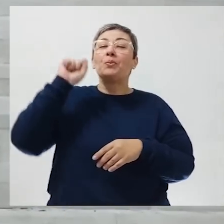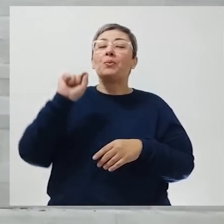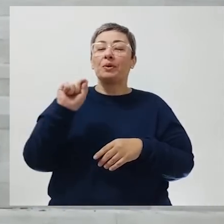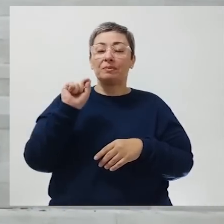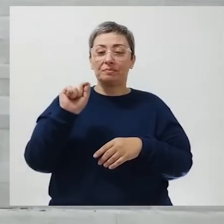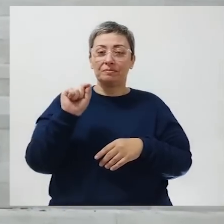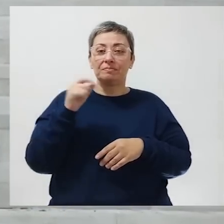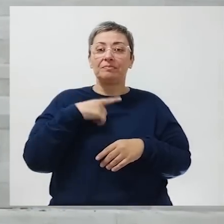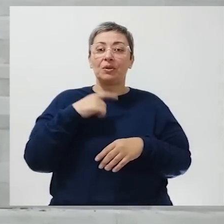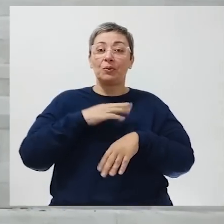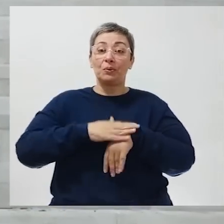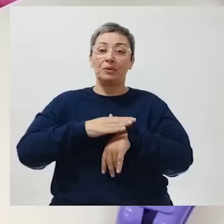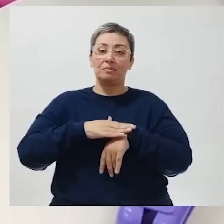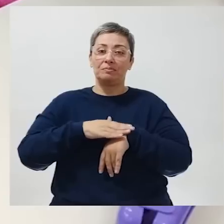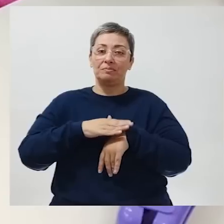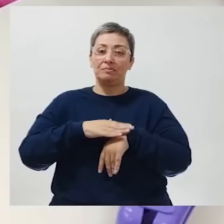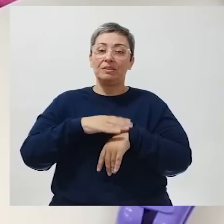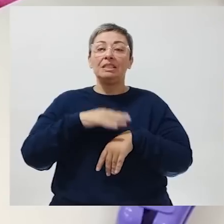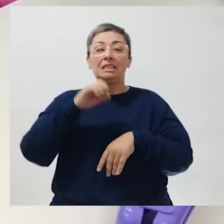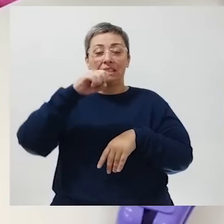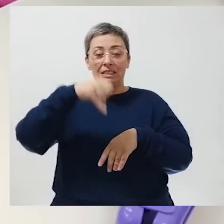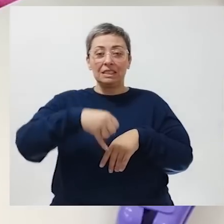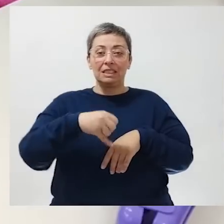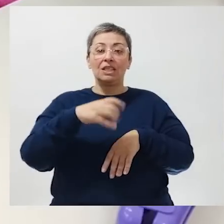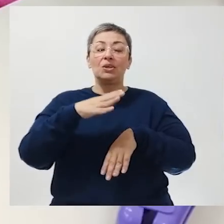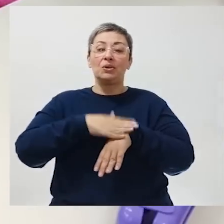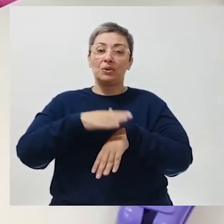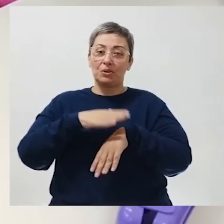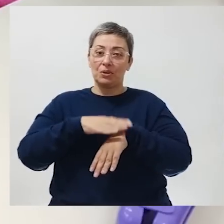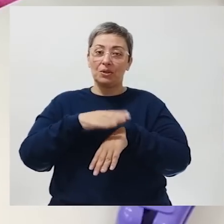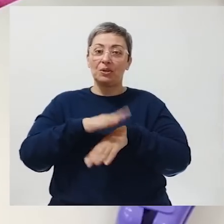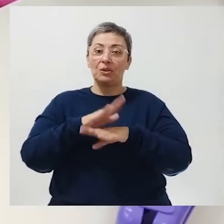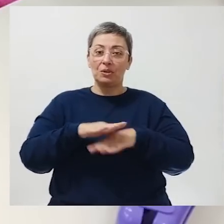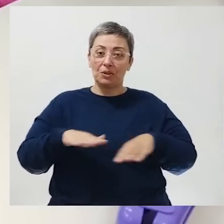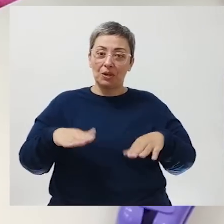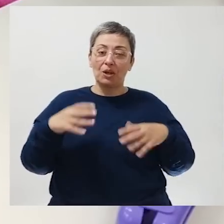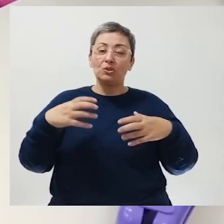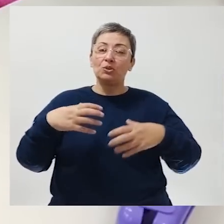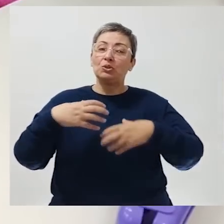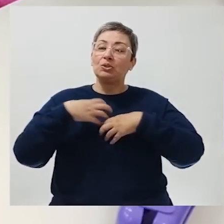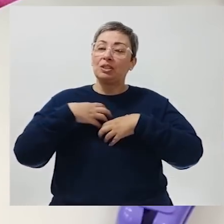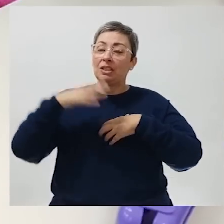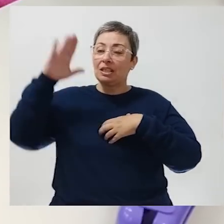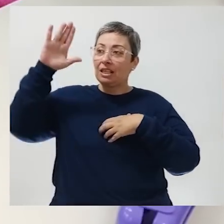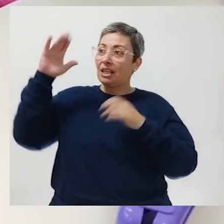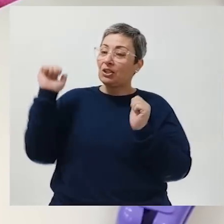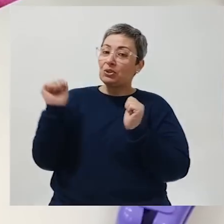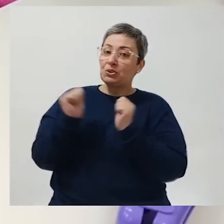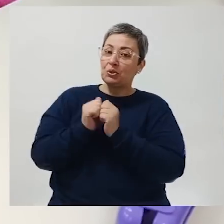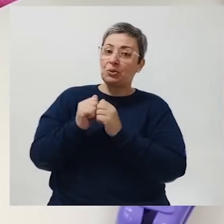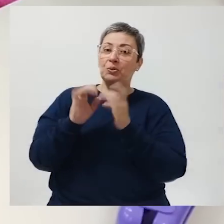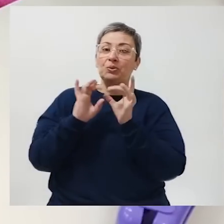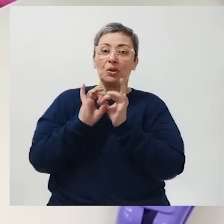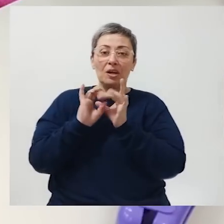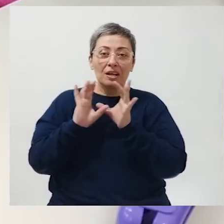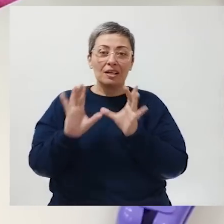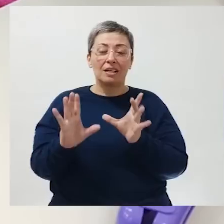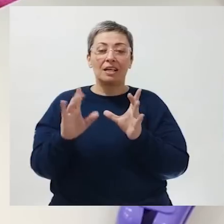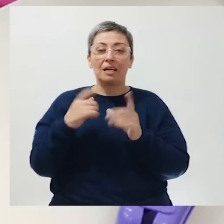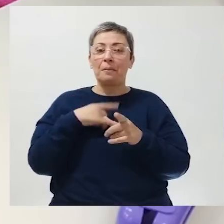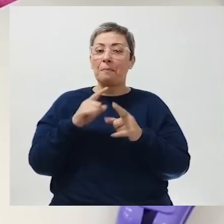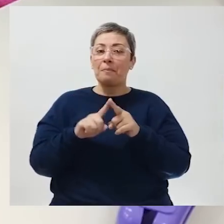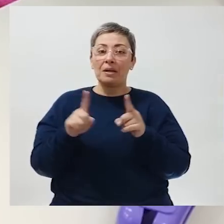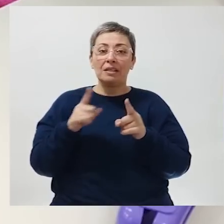é? O tempo. Sim, o tempo da criança sentir que o adulto está ali disponível, mesmo que